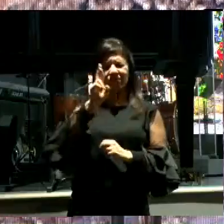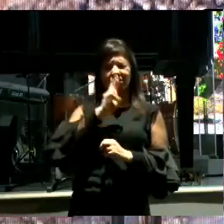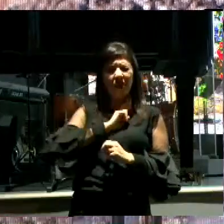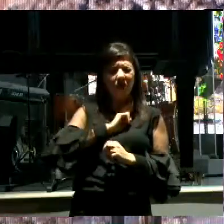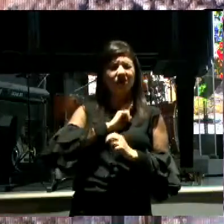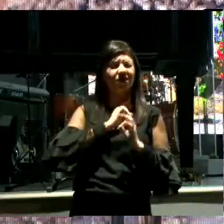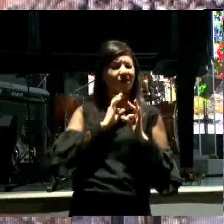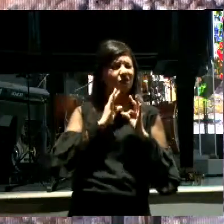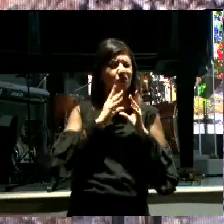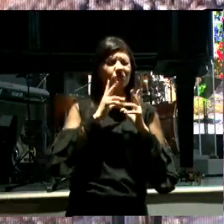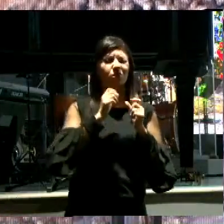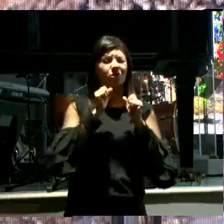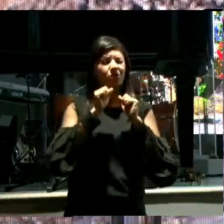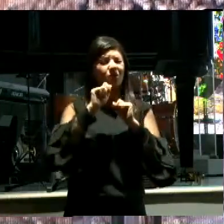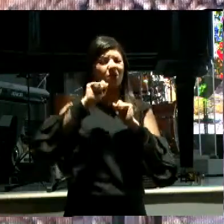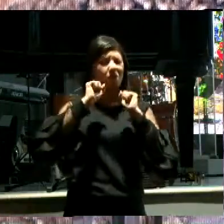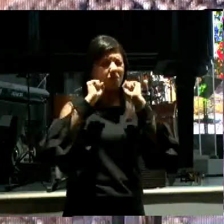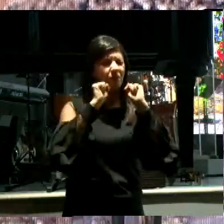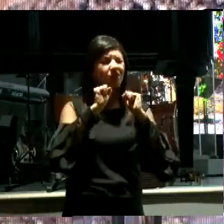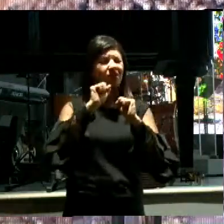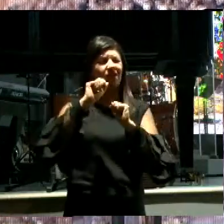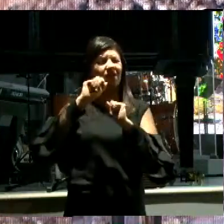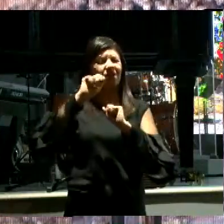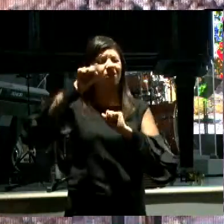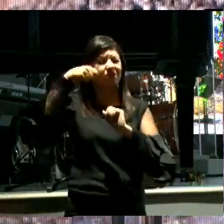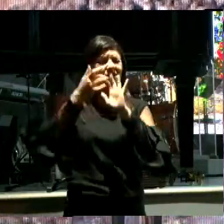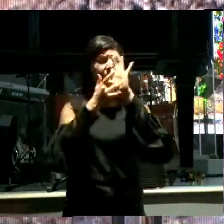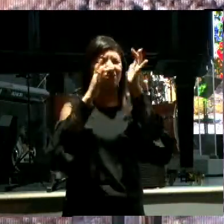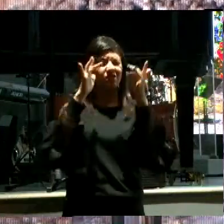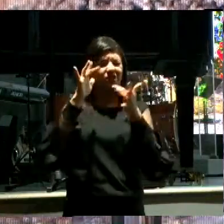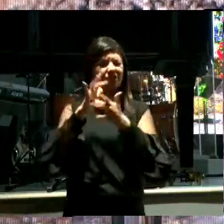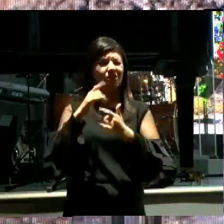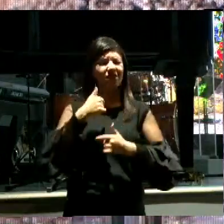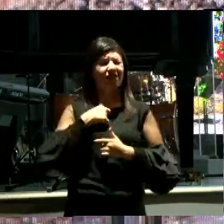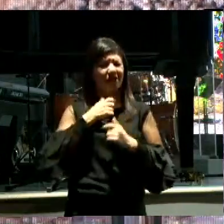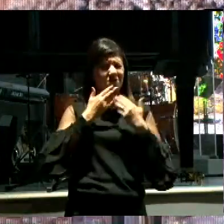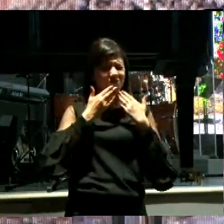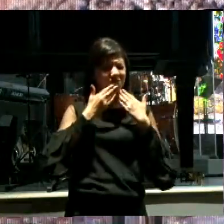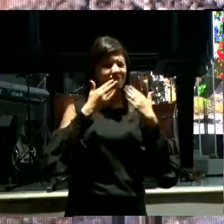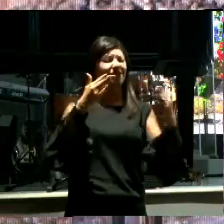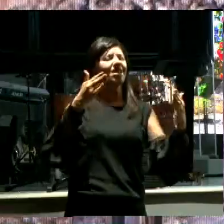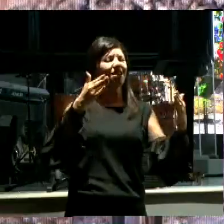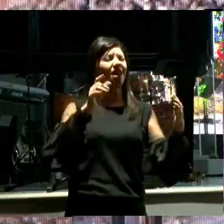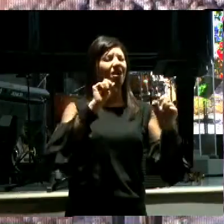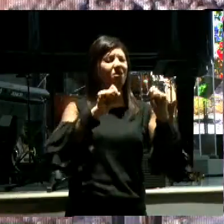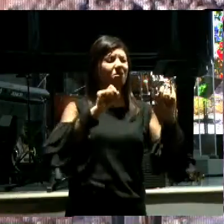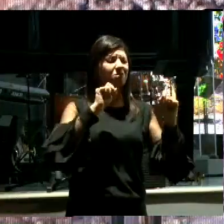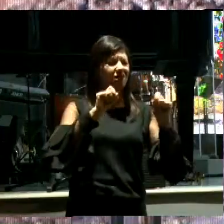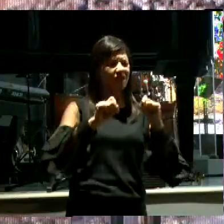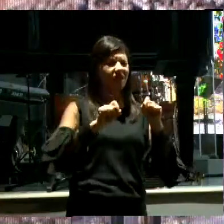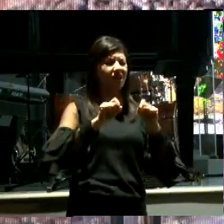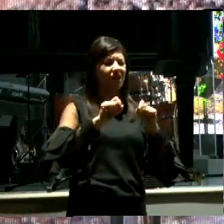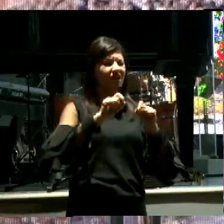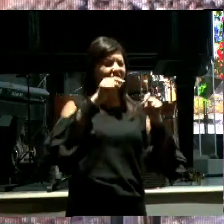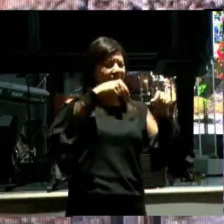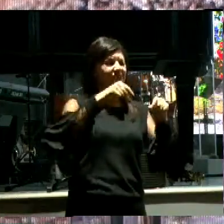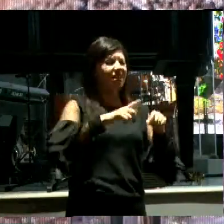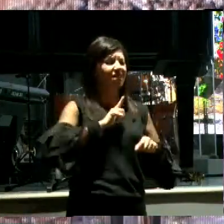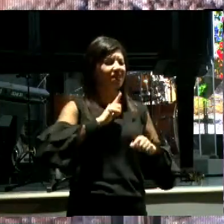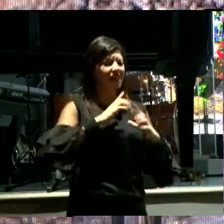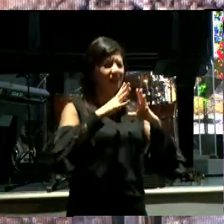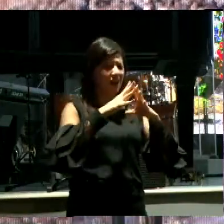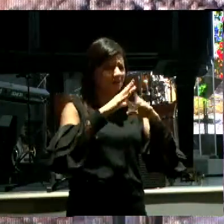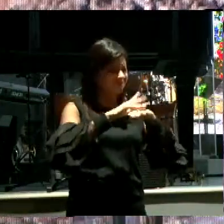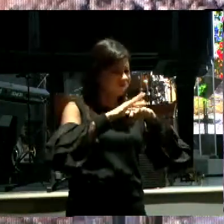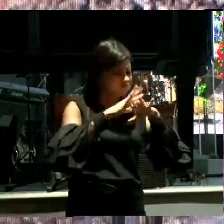pelo poder do nome de Jesus. Eu declaro, Senhor, com a mesma unção que um dia eu fui curada, eu declaro cura sobre a vida